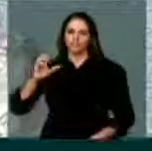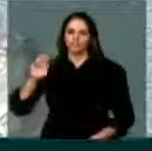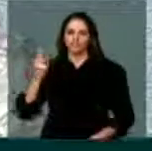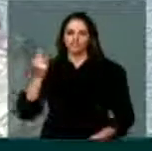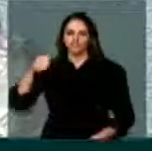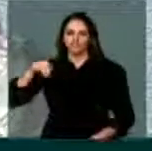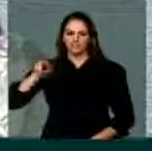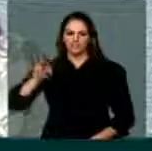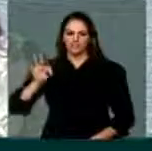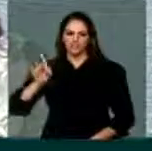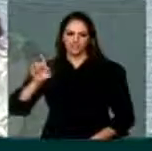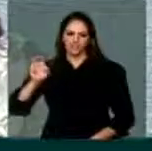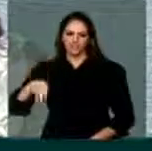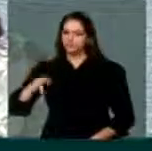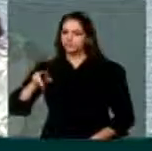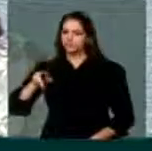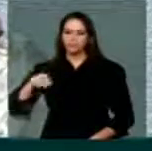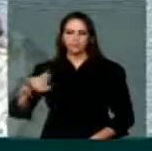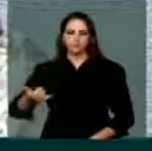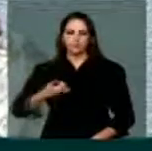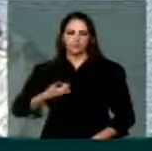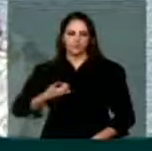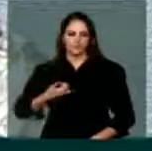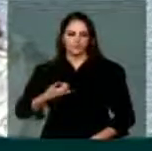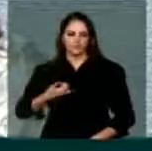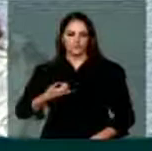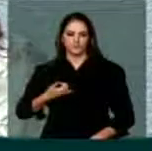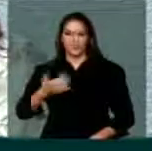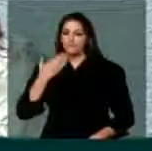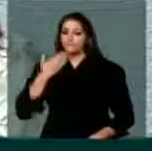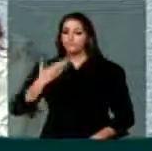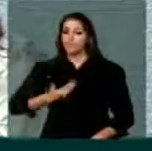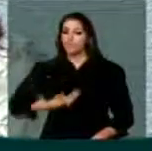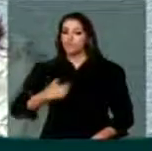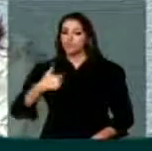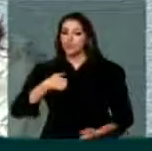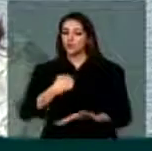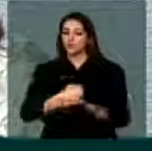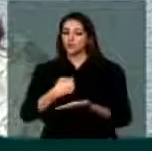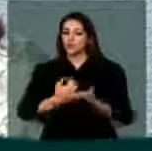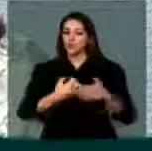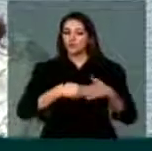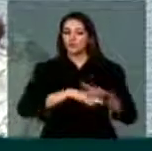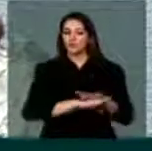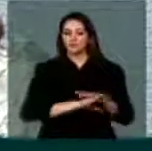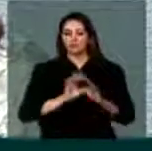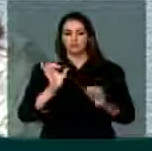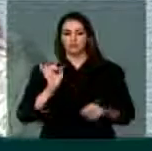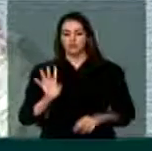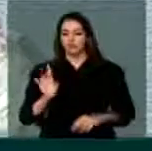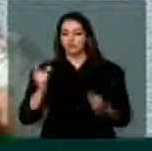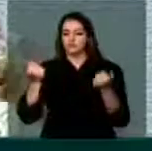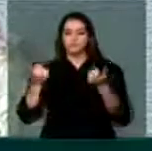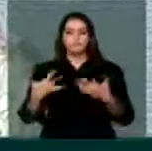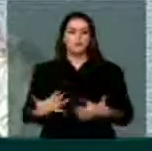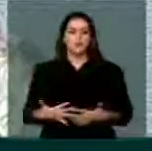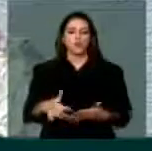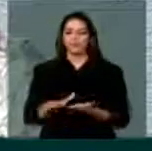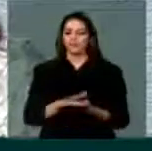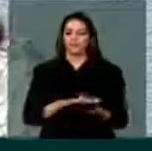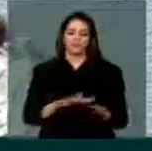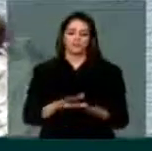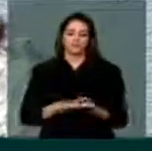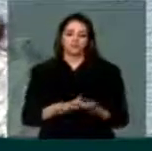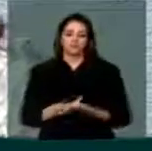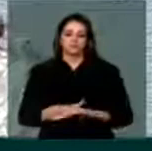Isso nunca me foi dado conhecimento. Quando ele me pediu para que guardasse esse contrato, em momento algum, ele falou para que ele